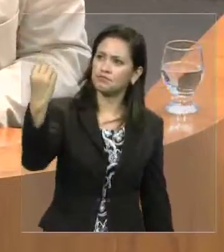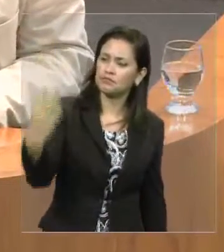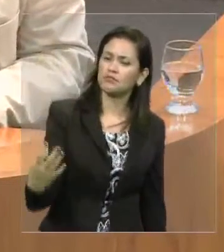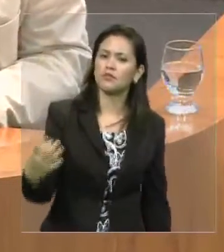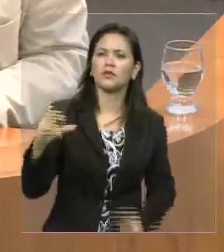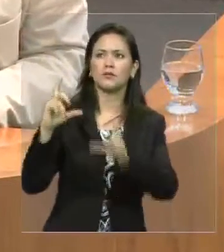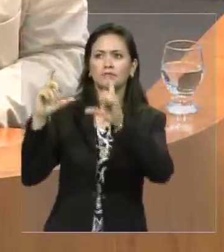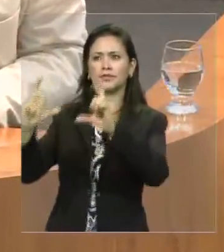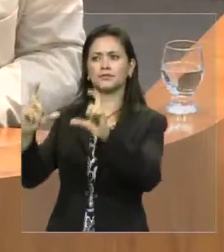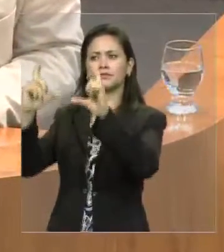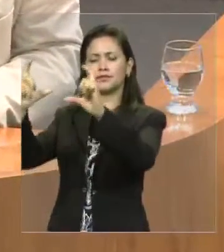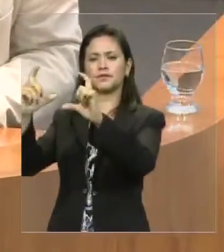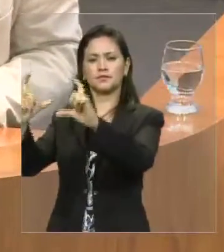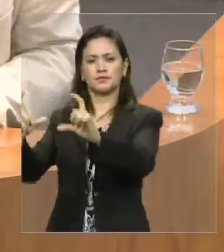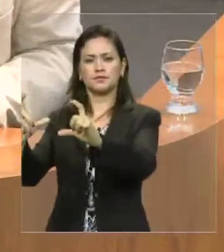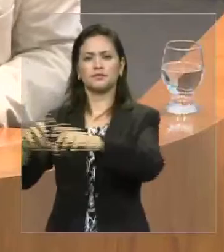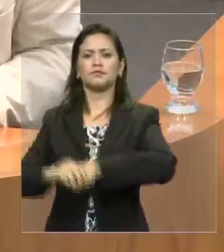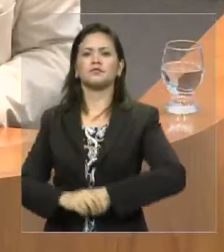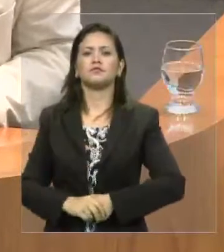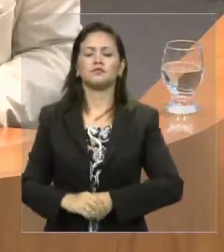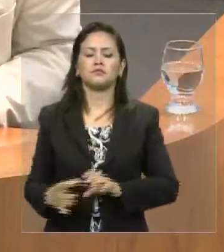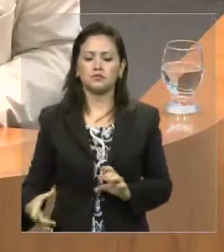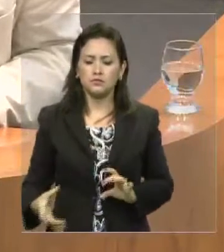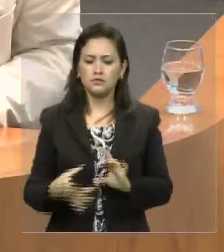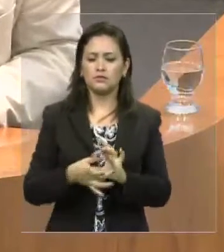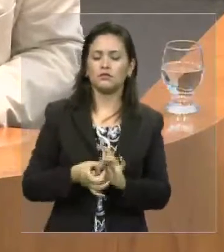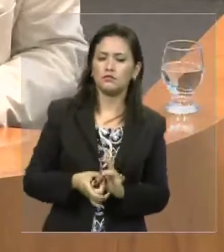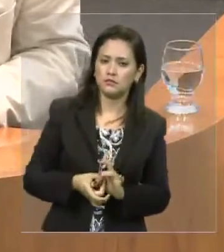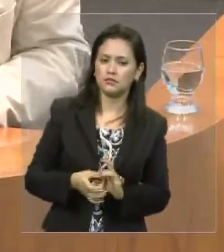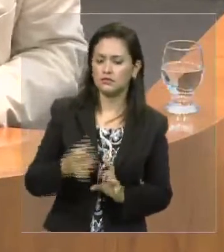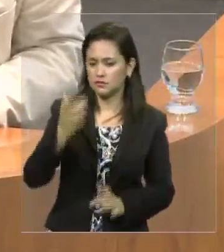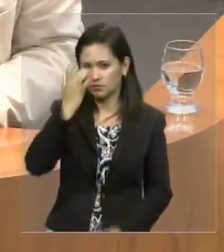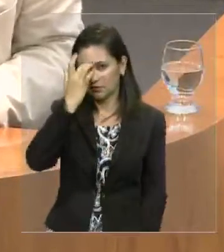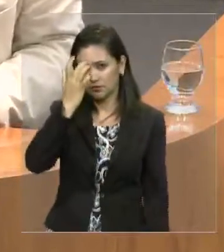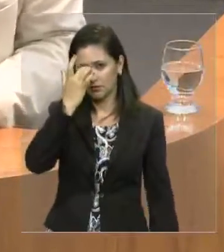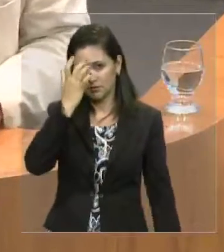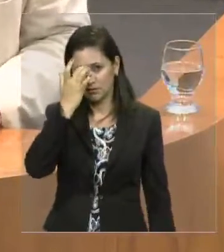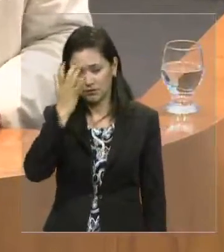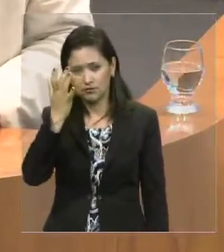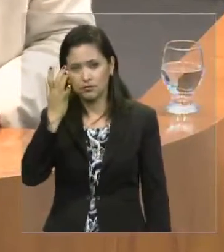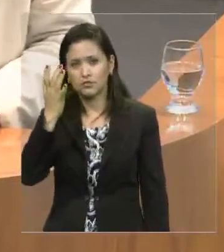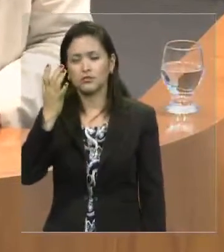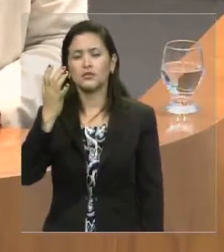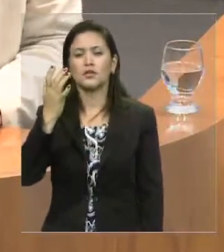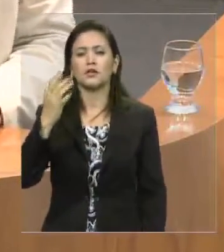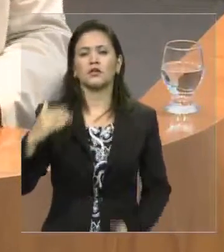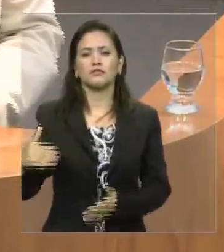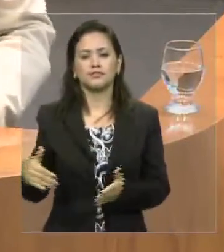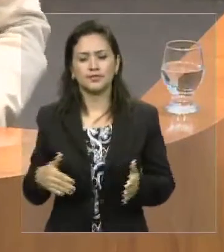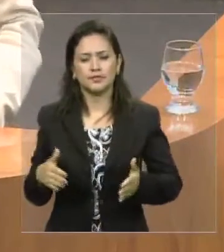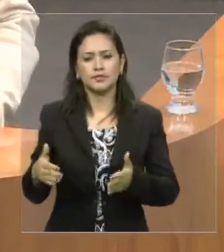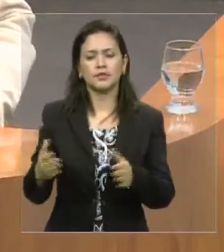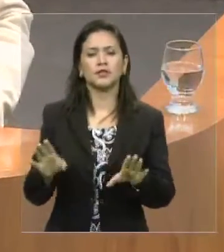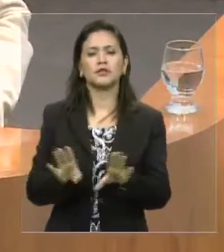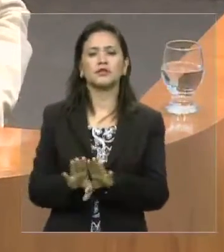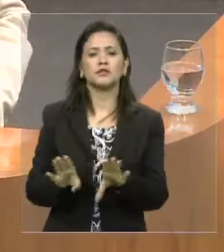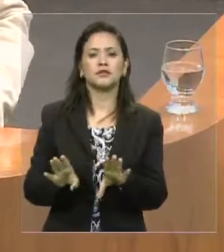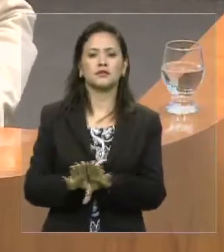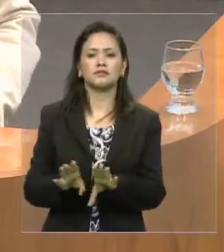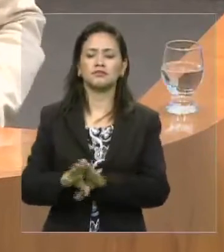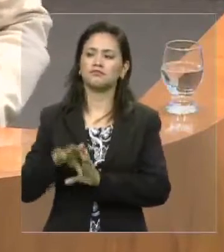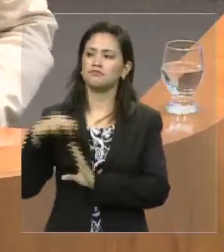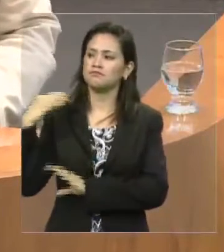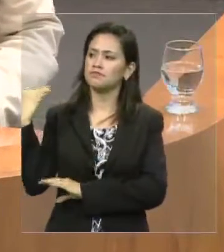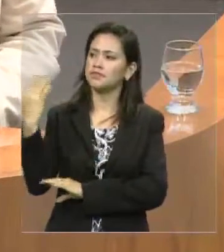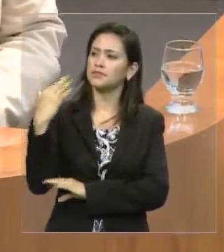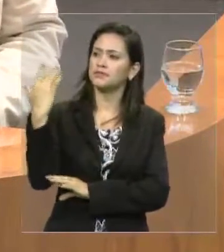semafórica, aliando toda a facilidade logística ao paisagismo que